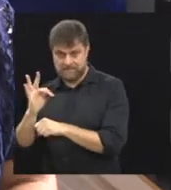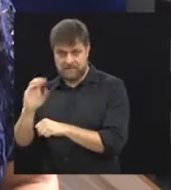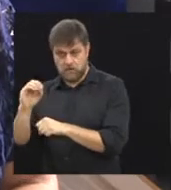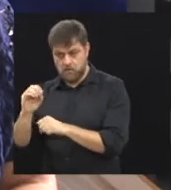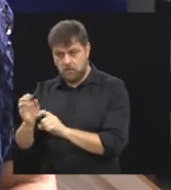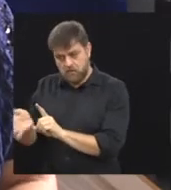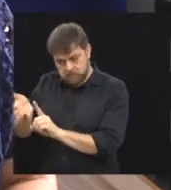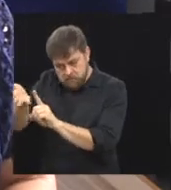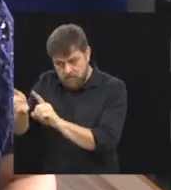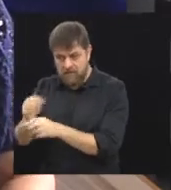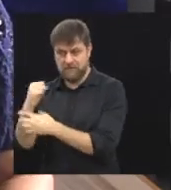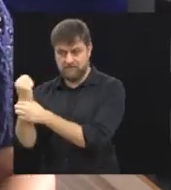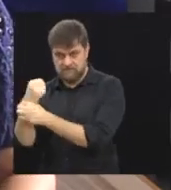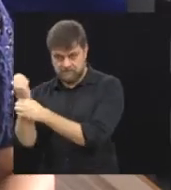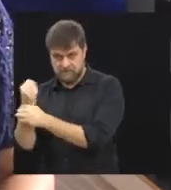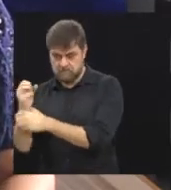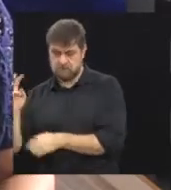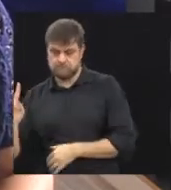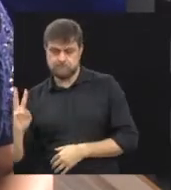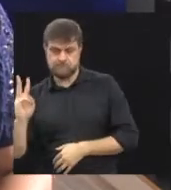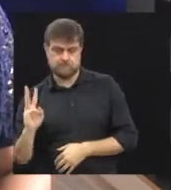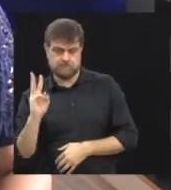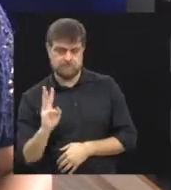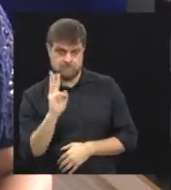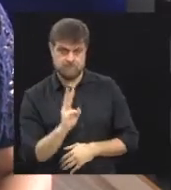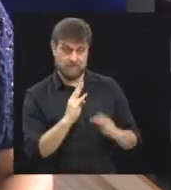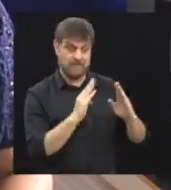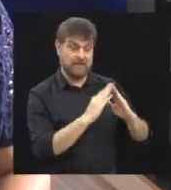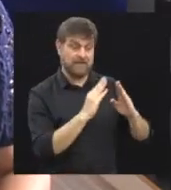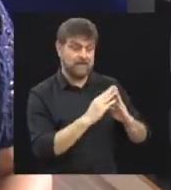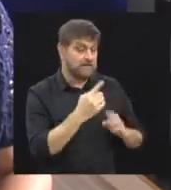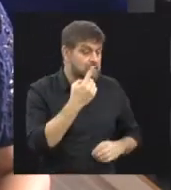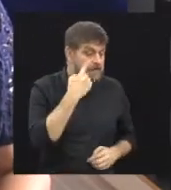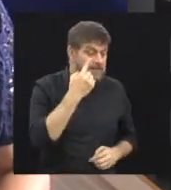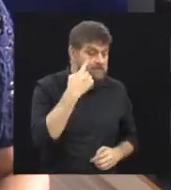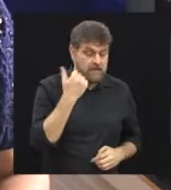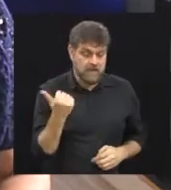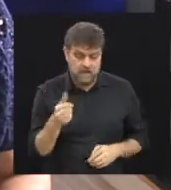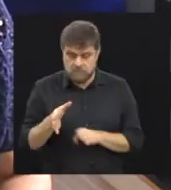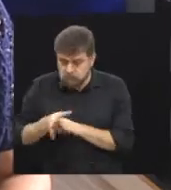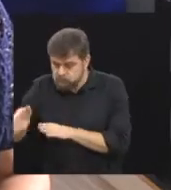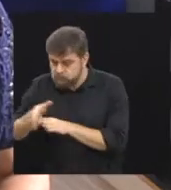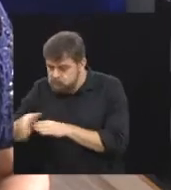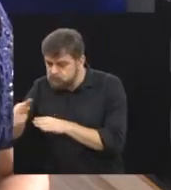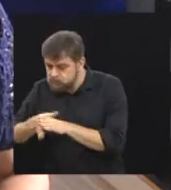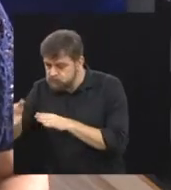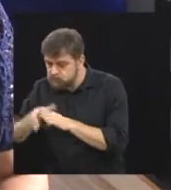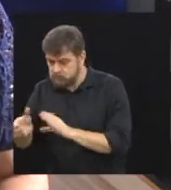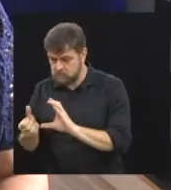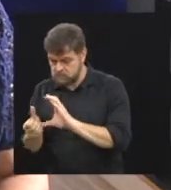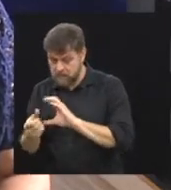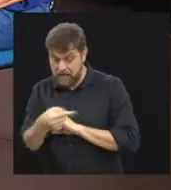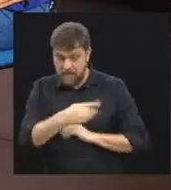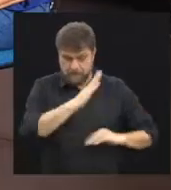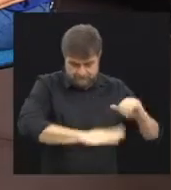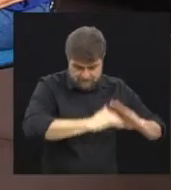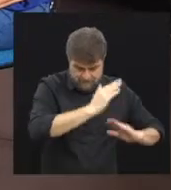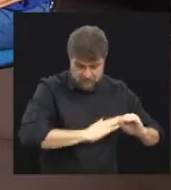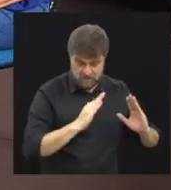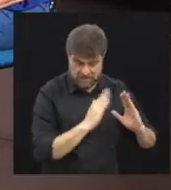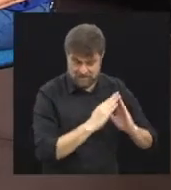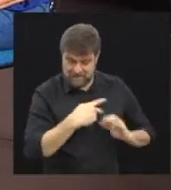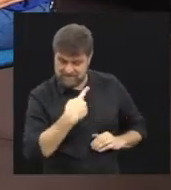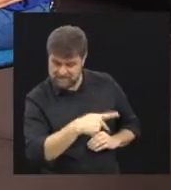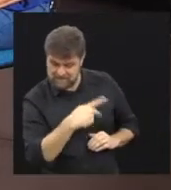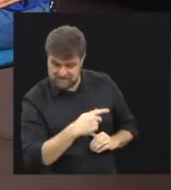a físio, elas vão para ver se as crianças, que as orientações que foi recebido na casa da criança está sendo